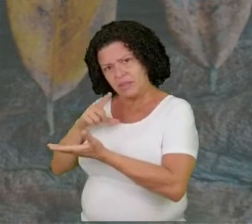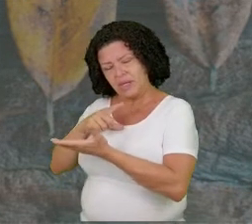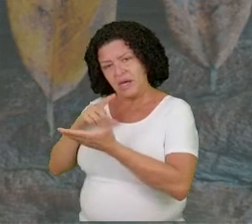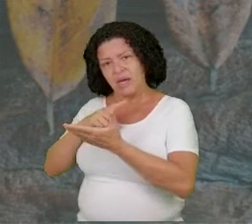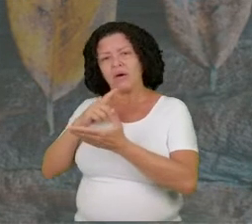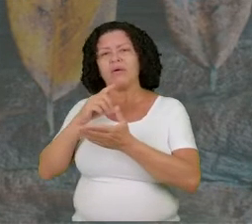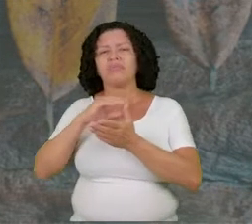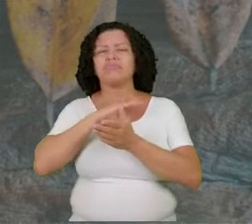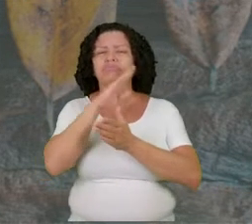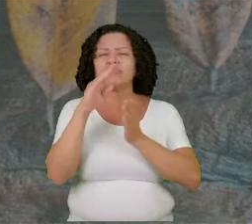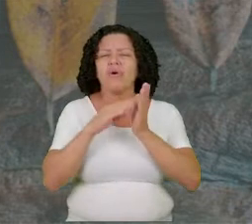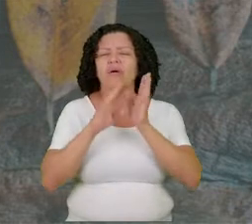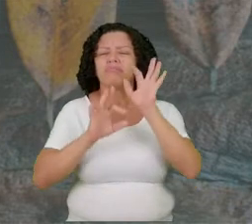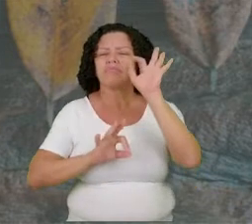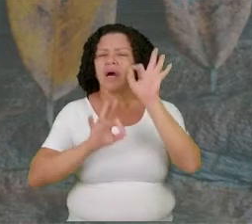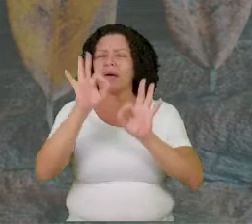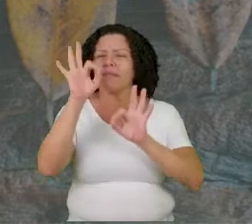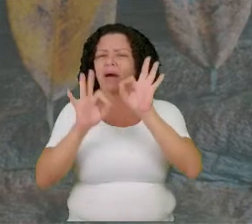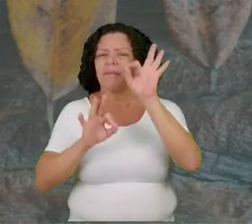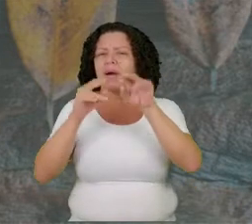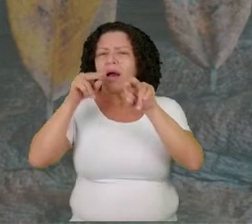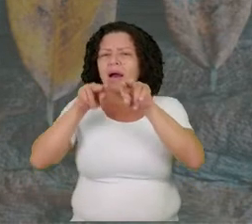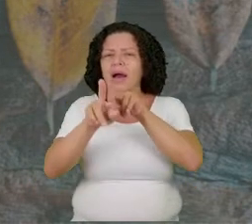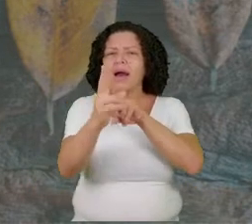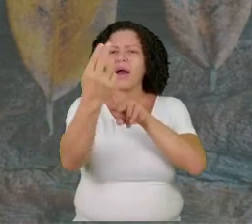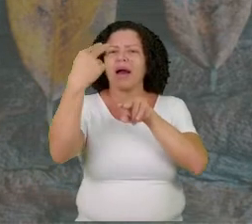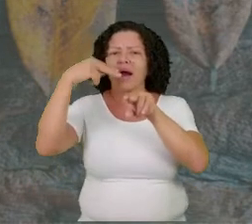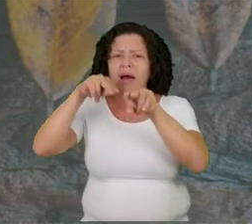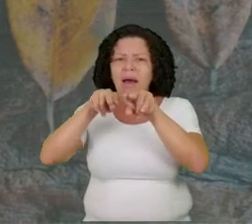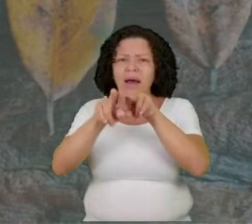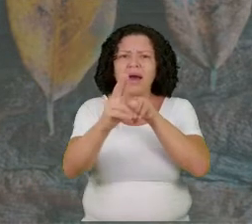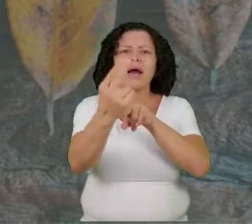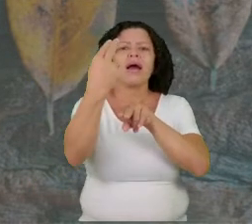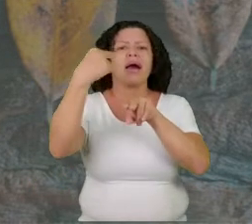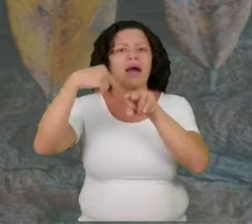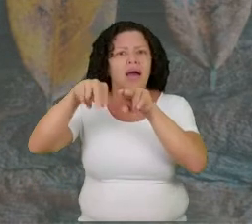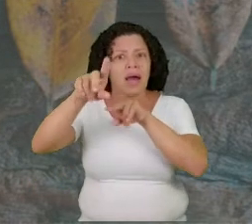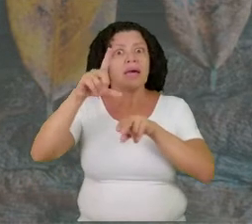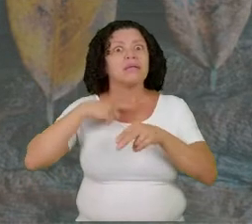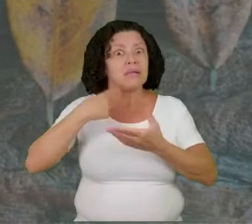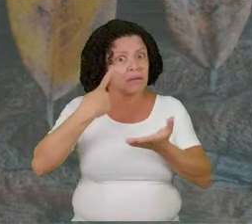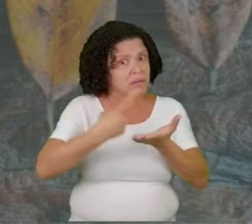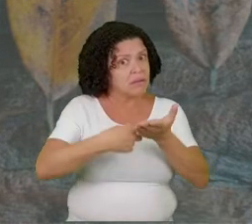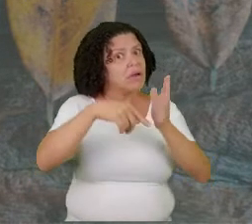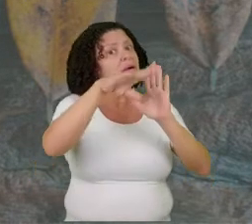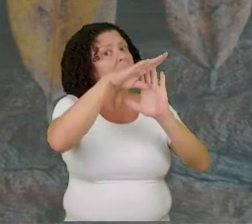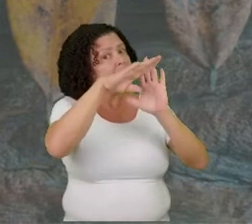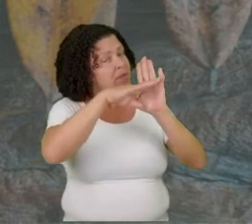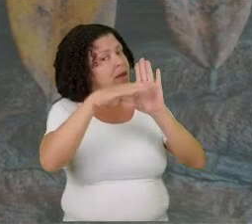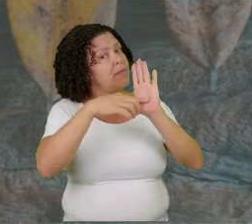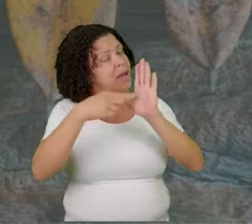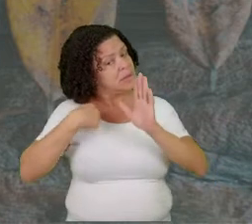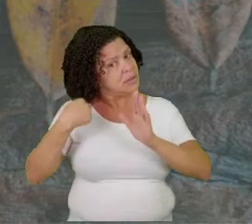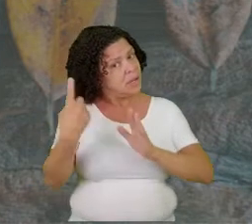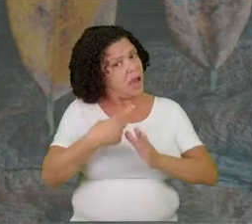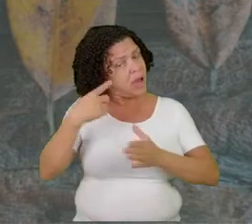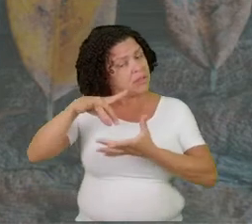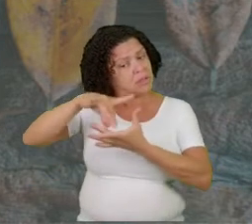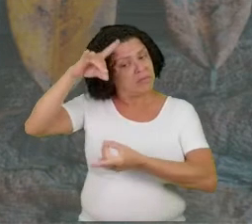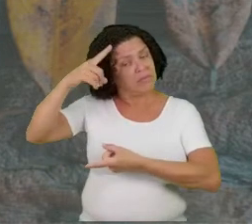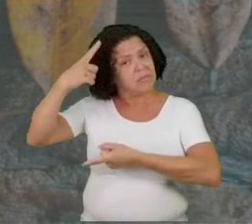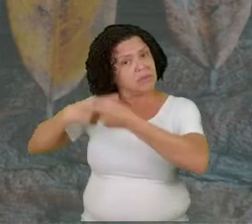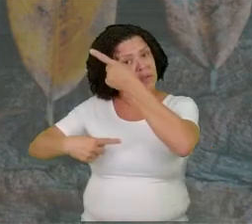todo um planejamento reencarnatório e um cumprimento de metas necessários à nossa evolução